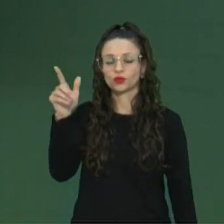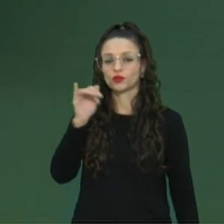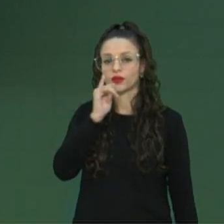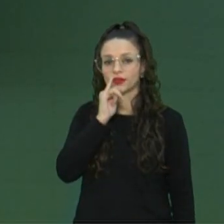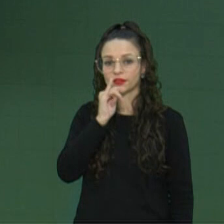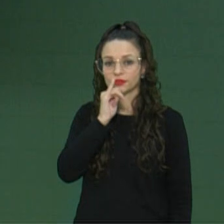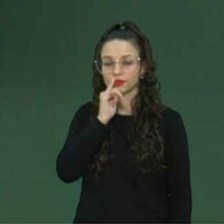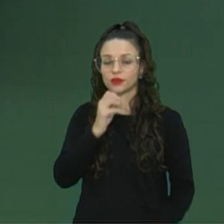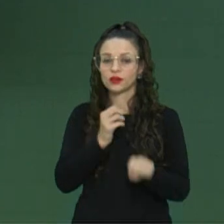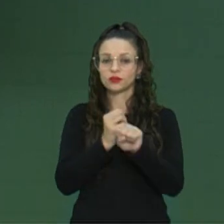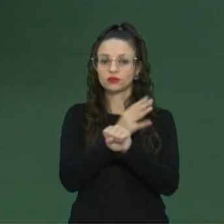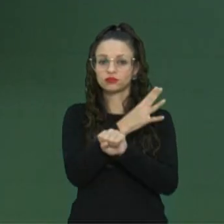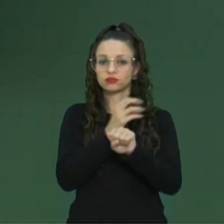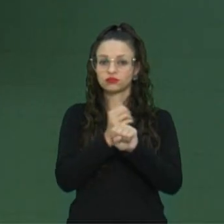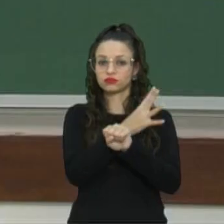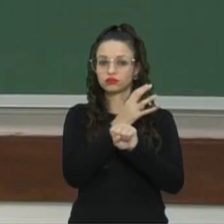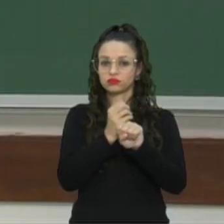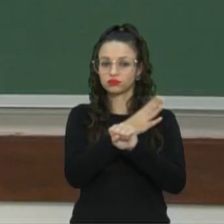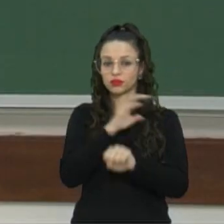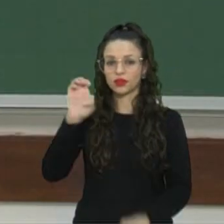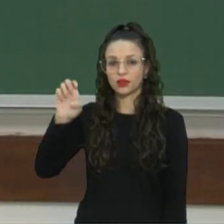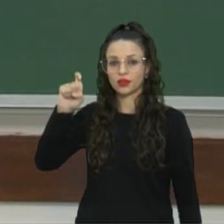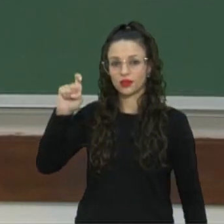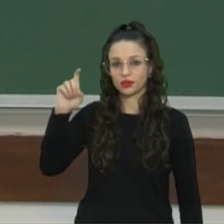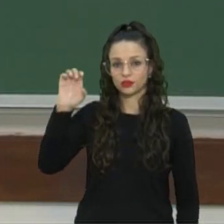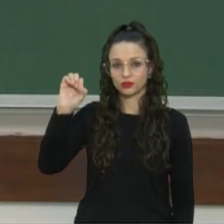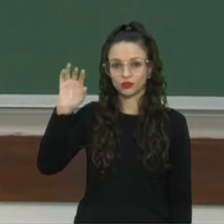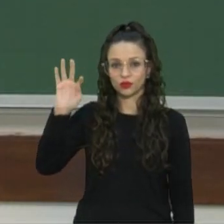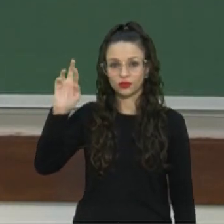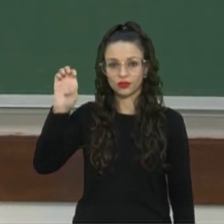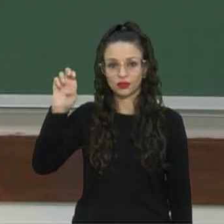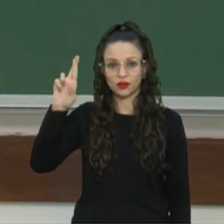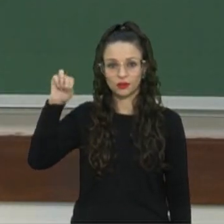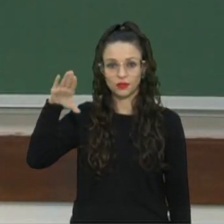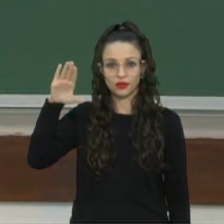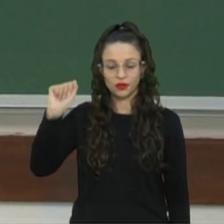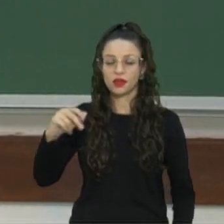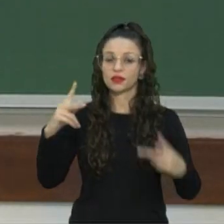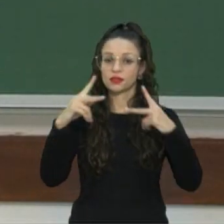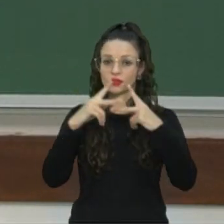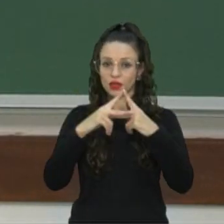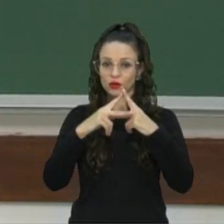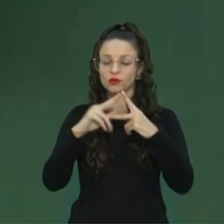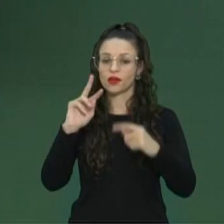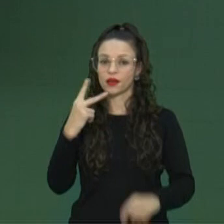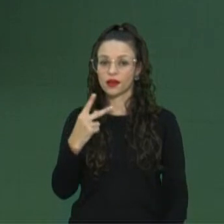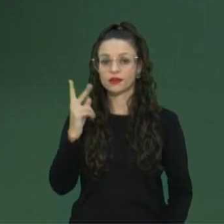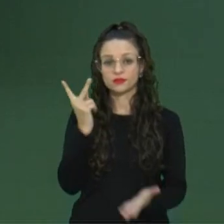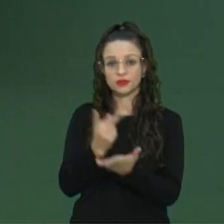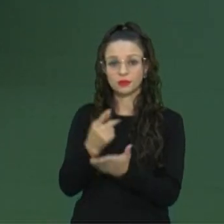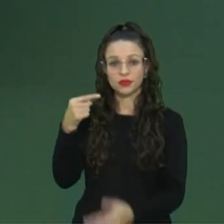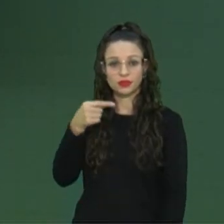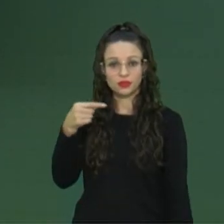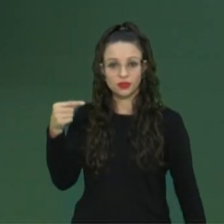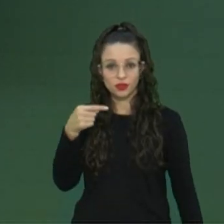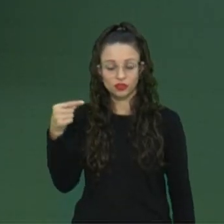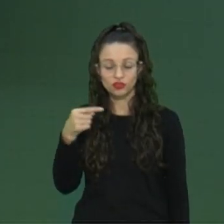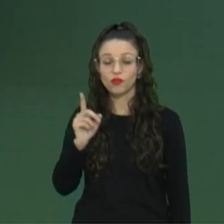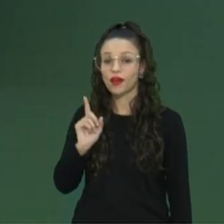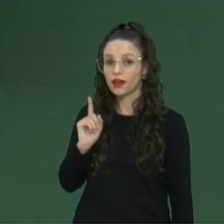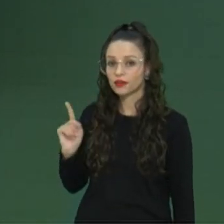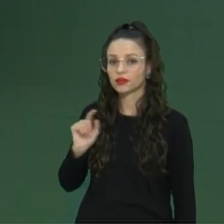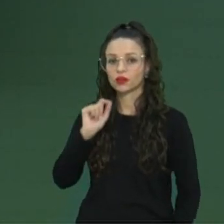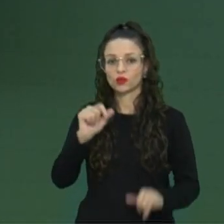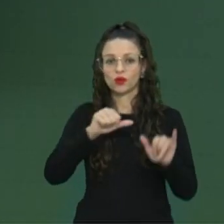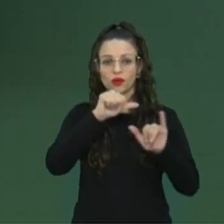então são as exotérmicas. Na reação exotérmica a gente vai ter um ΔH sempre negativo. Aqui a gente tem